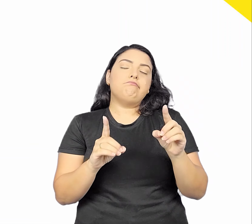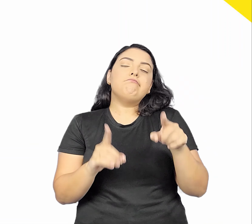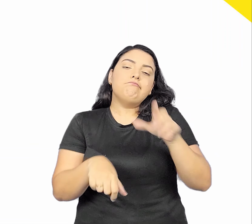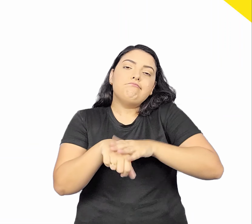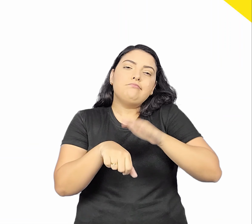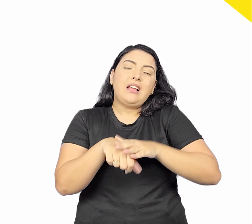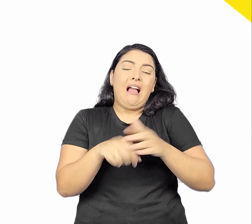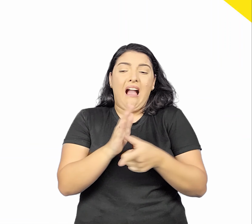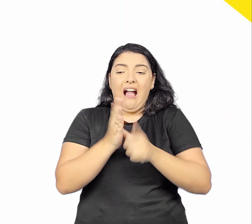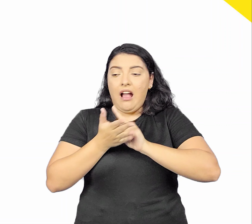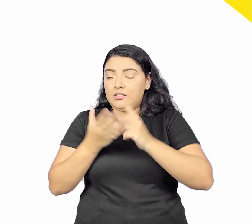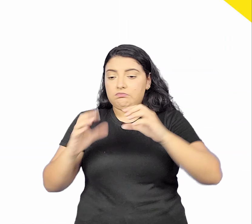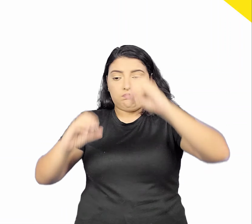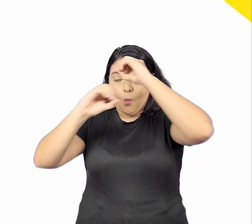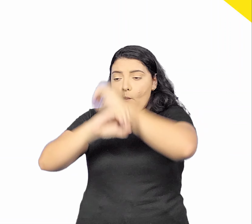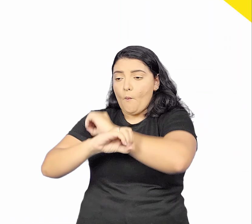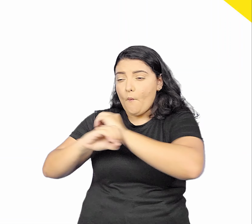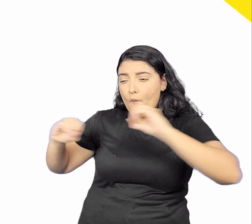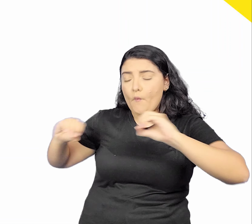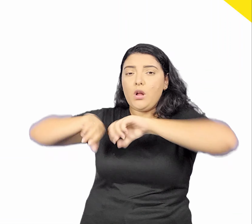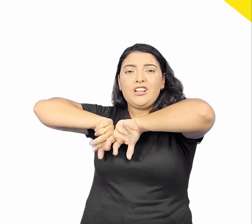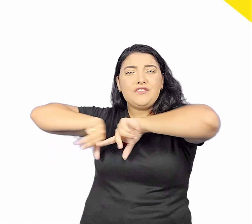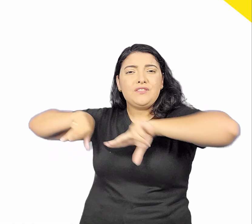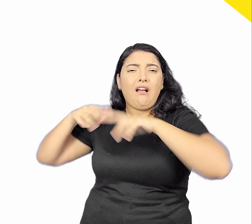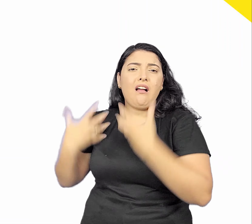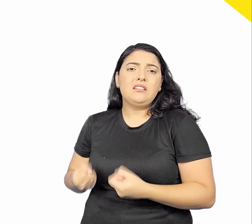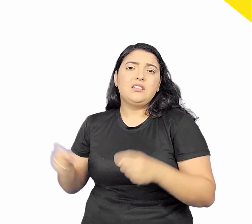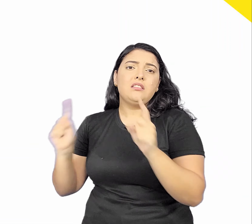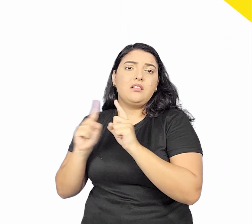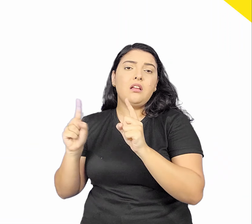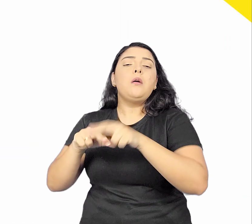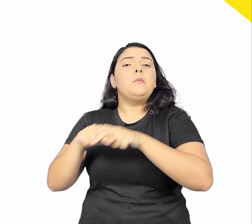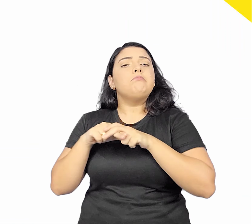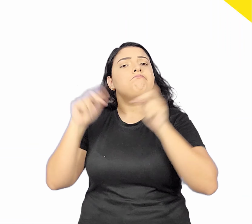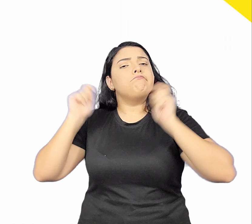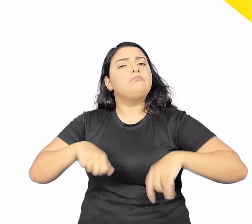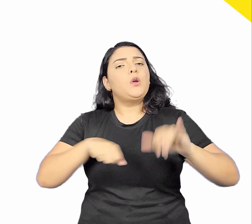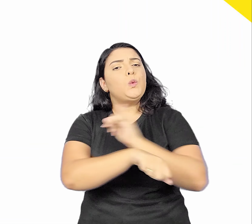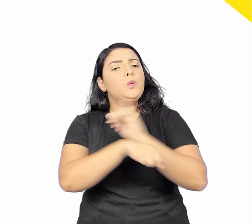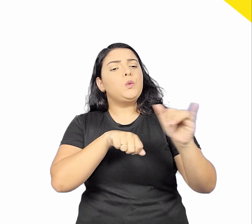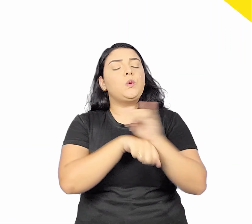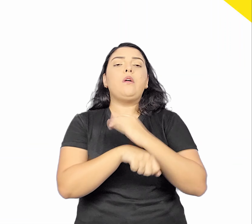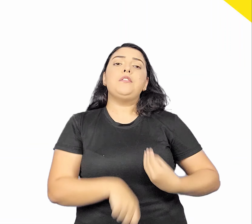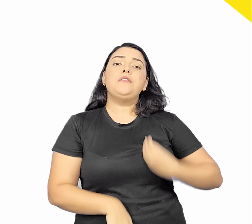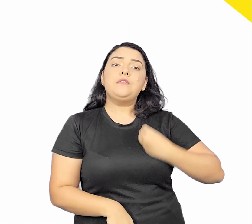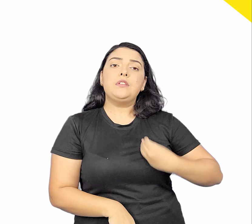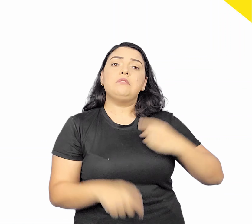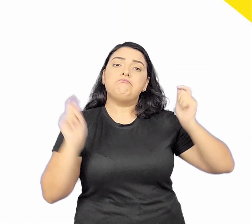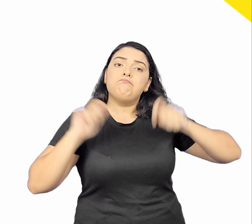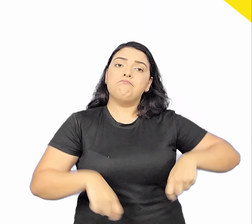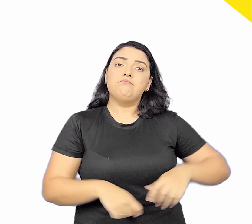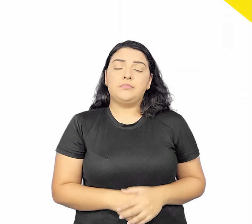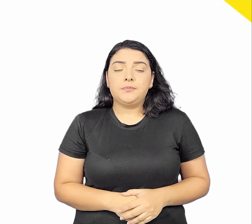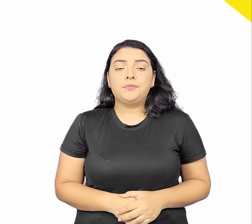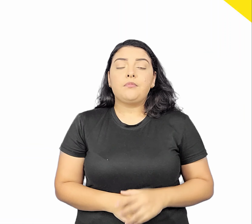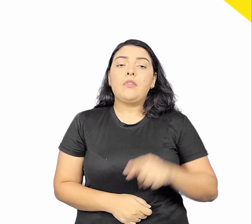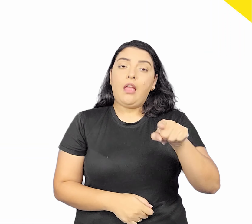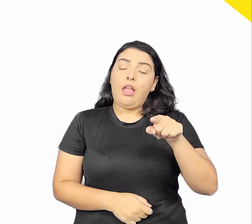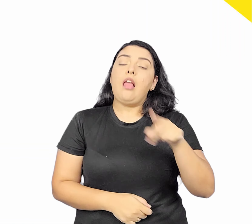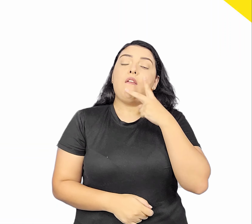deficiência Desfazendo esse grande abismo que atormenta e destitui a diversidade e possibilidades dos diferentes